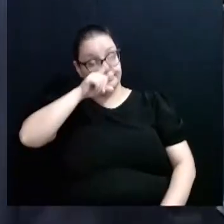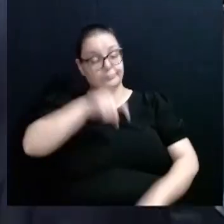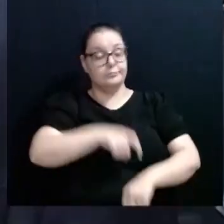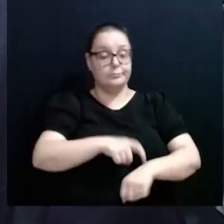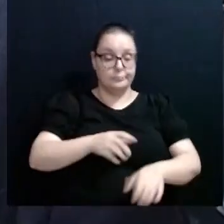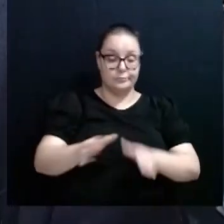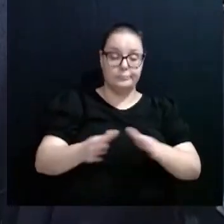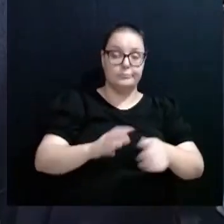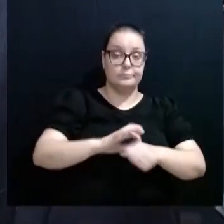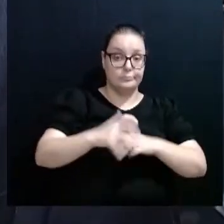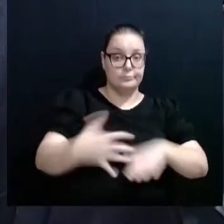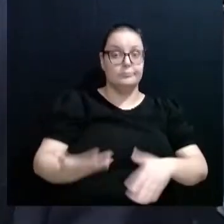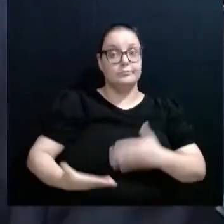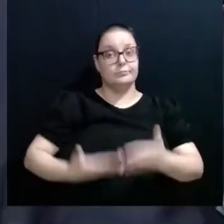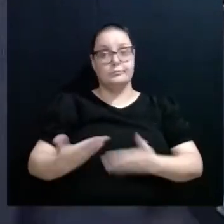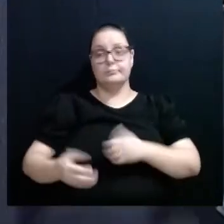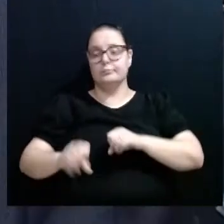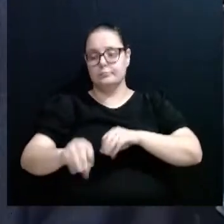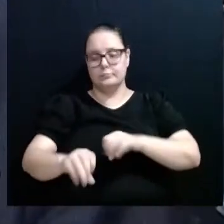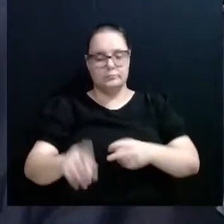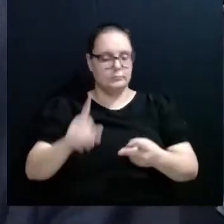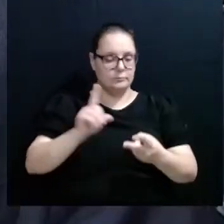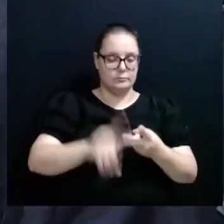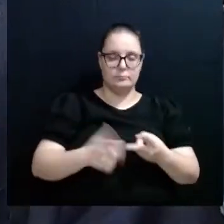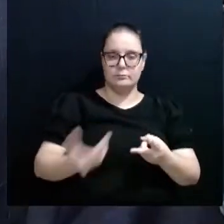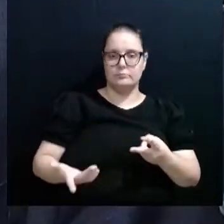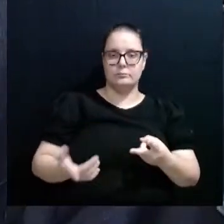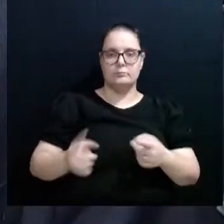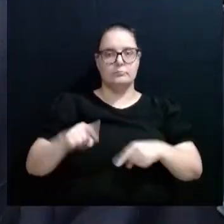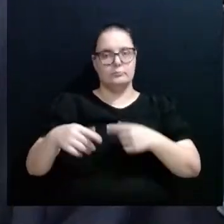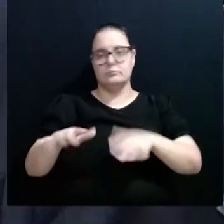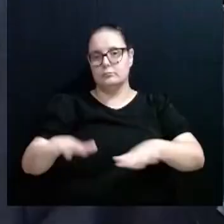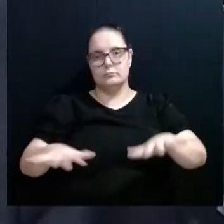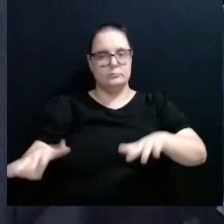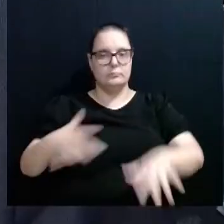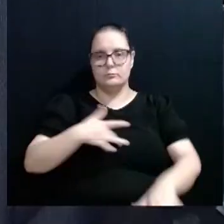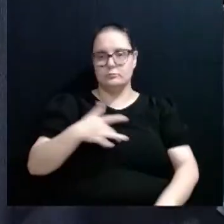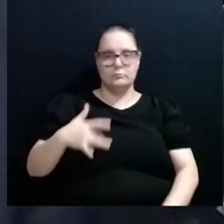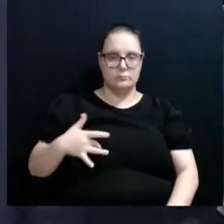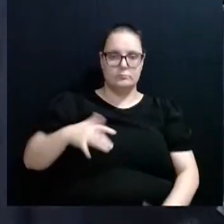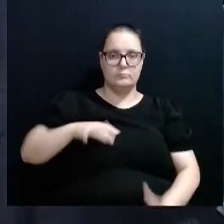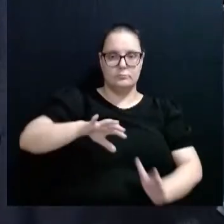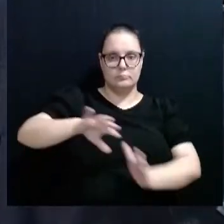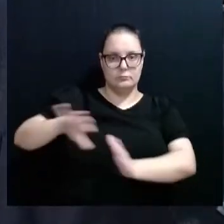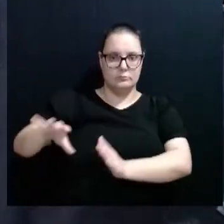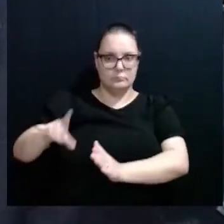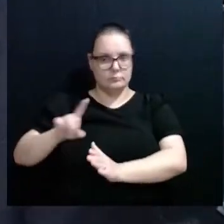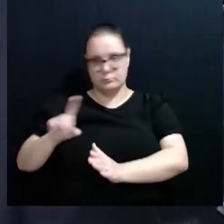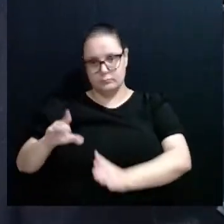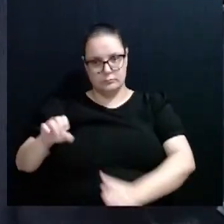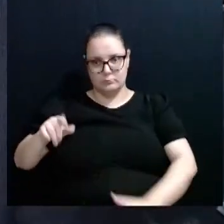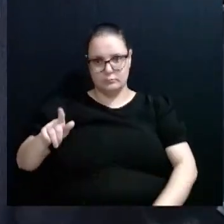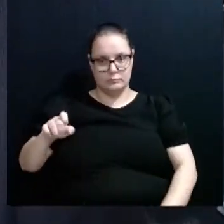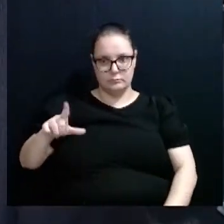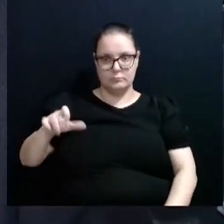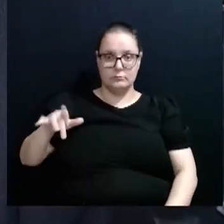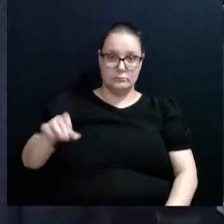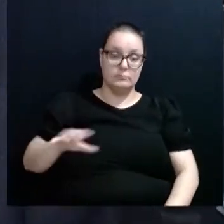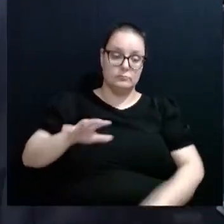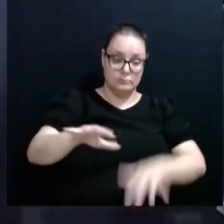servidores da educação e de outras áreas, porque o da saúde, nesse caso, não ficou congelado, mas de áreas